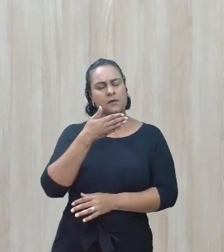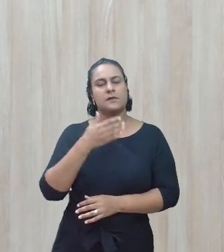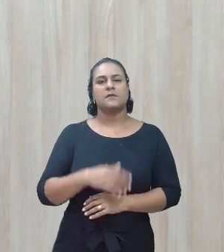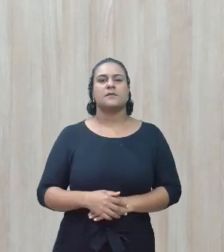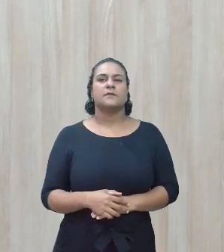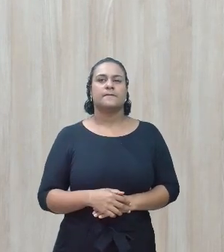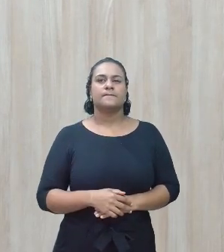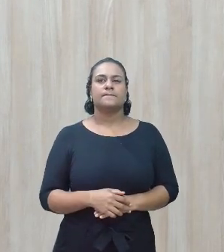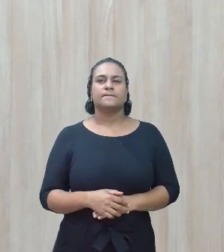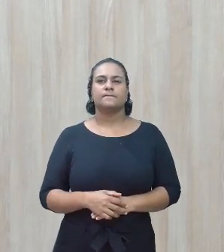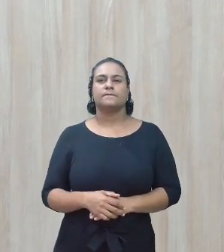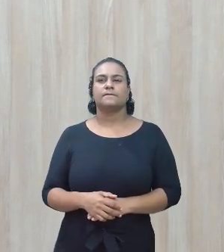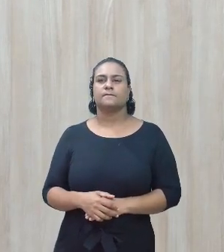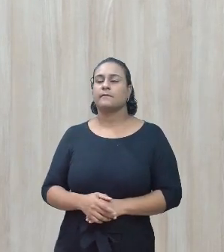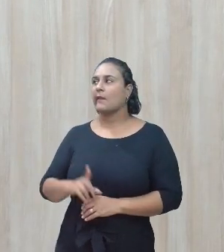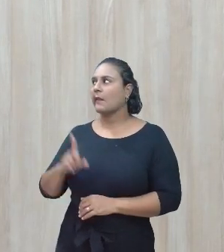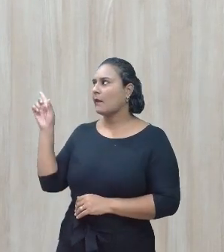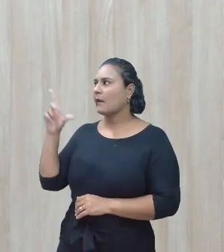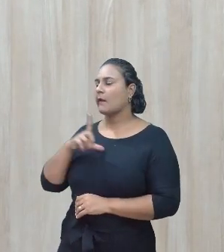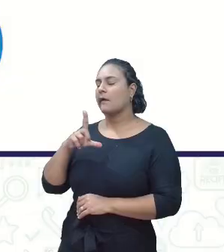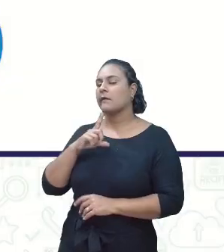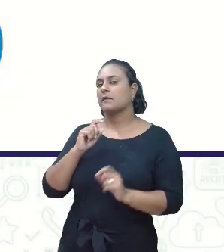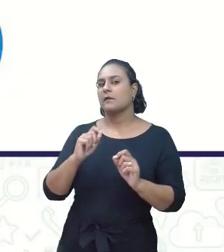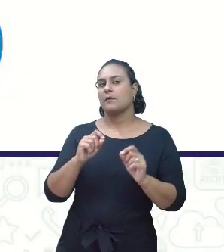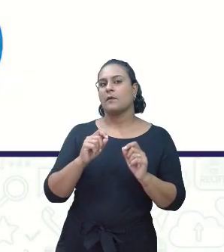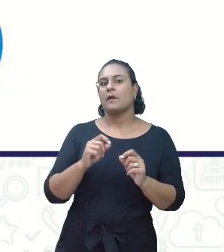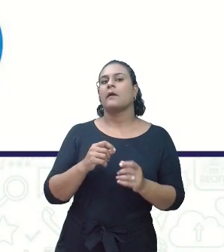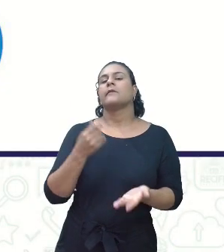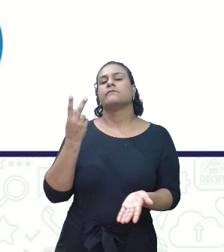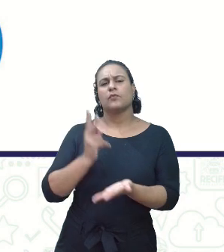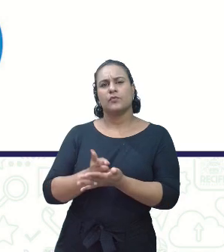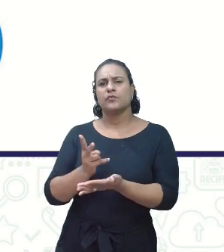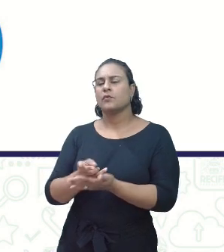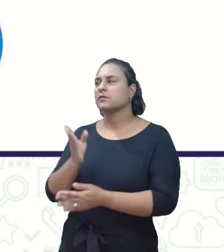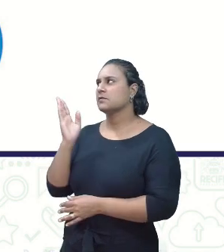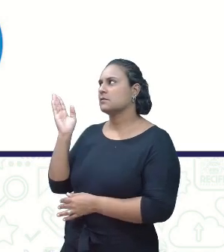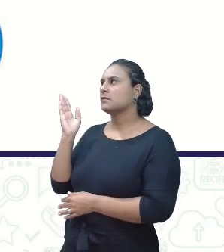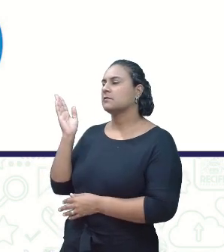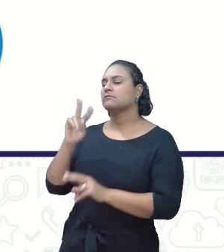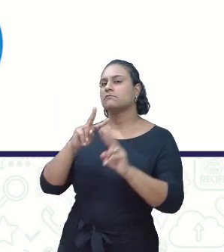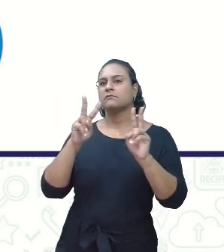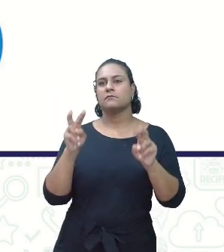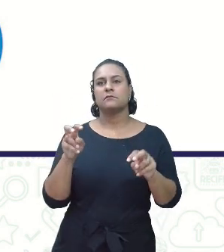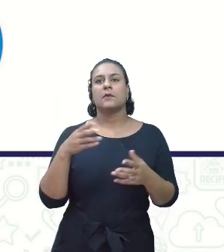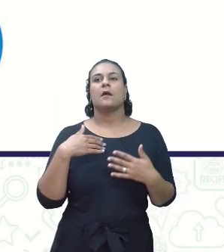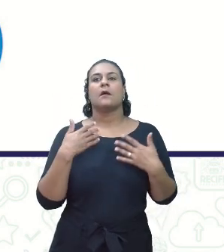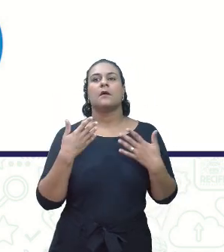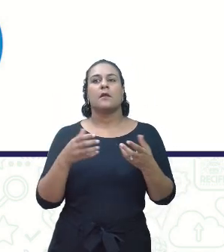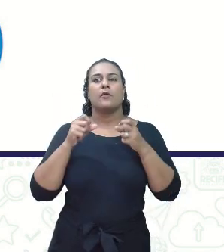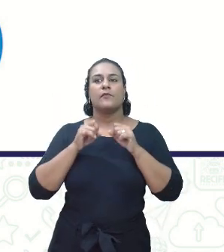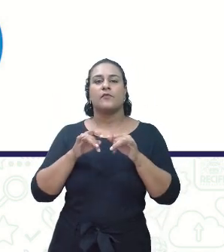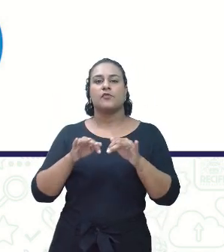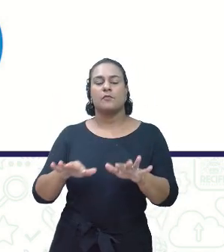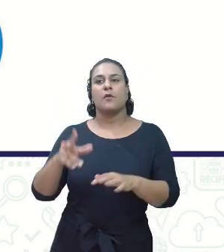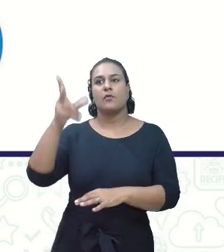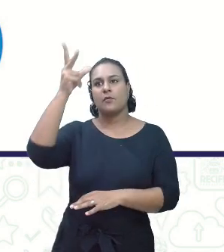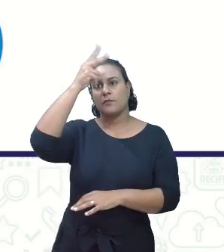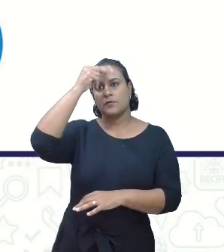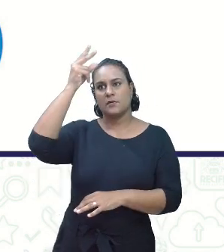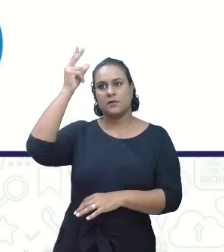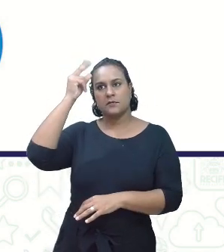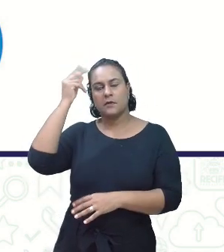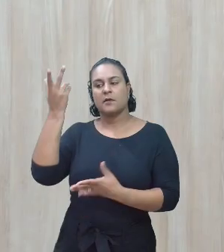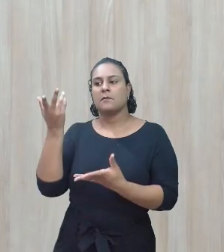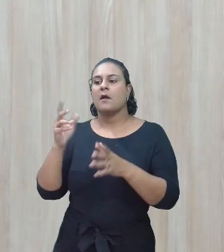né? Aqui a gente também tem gráfico de setores na distribuição dos municípios com iniciativa de coleta seletiva. A gente